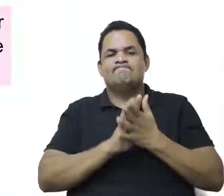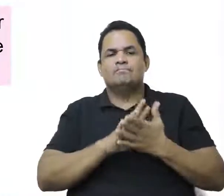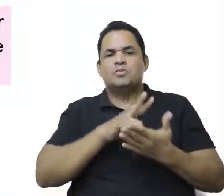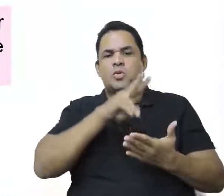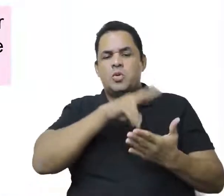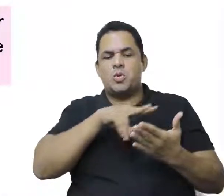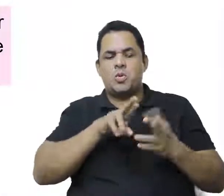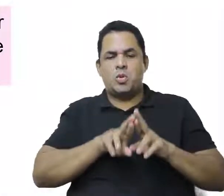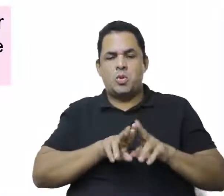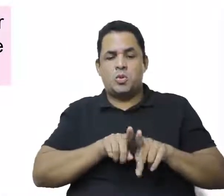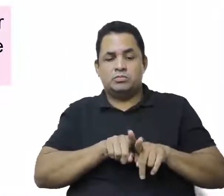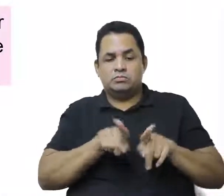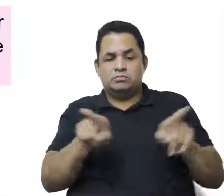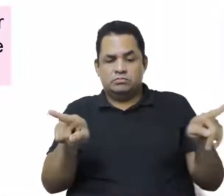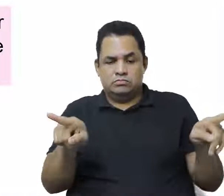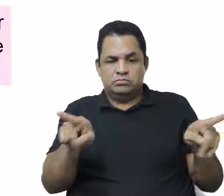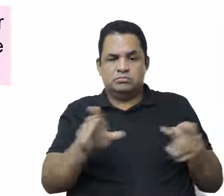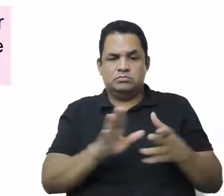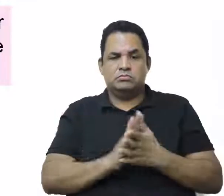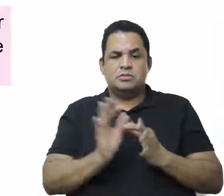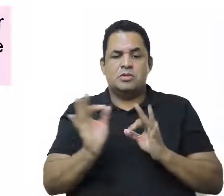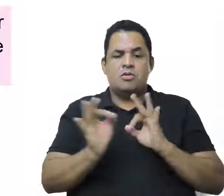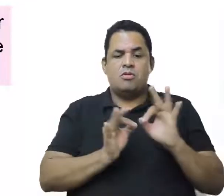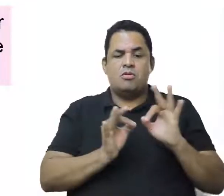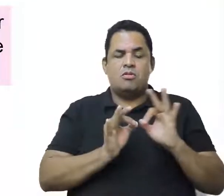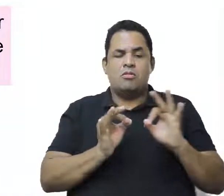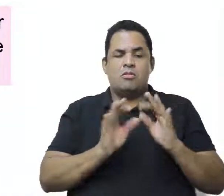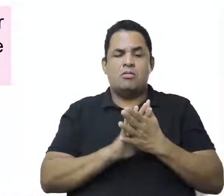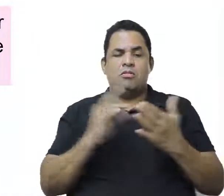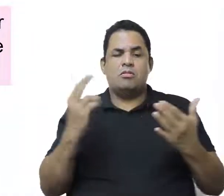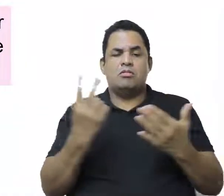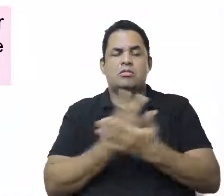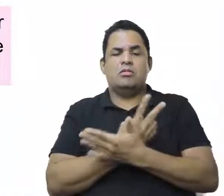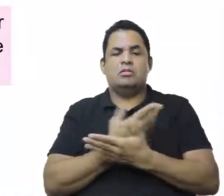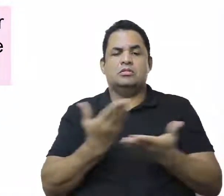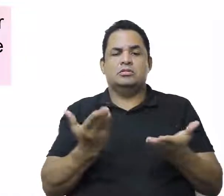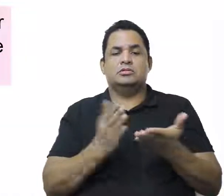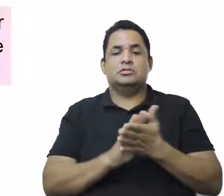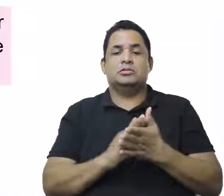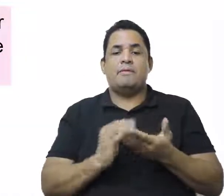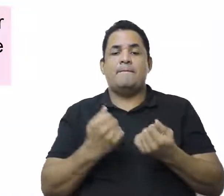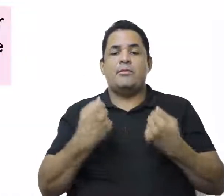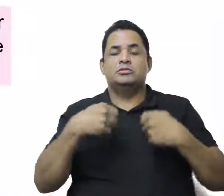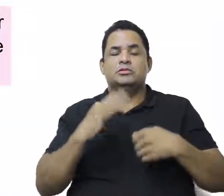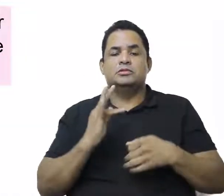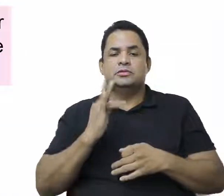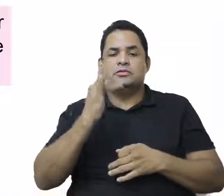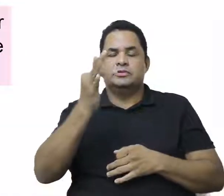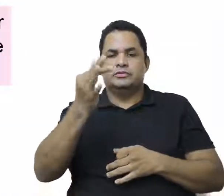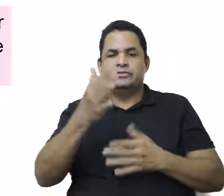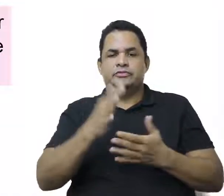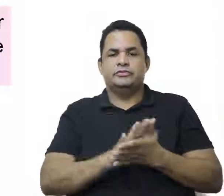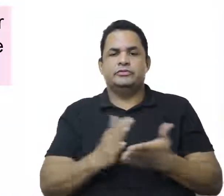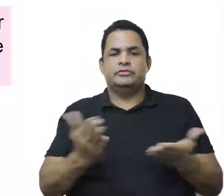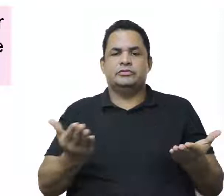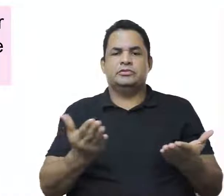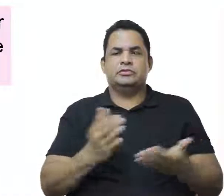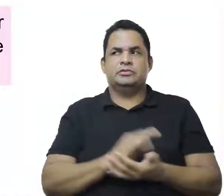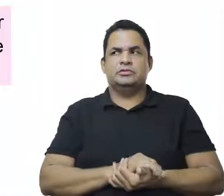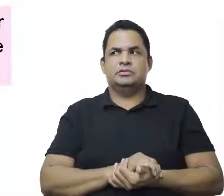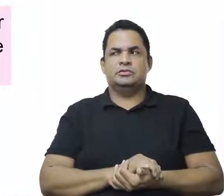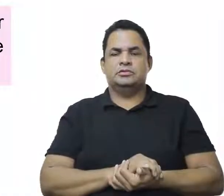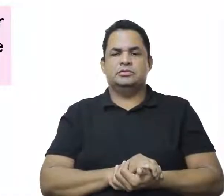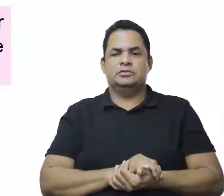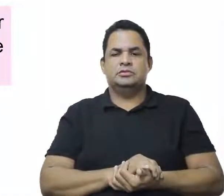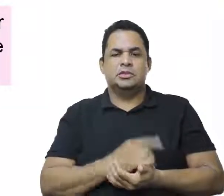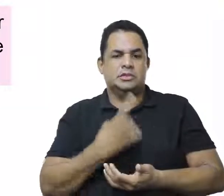divergentes sobre o seu funcionamento atual e suas possibilidades futuras, né? Leitura divergente é isso, é